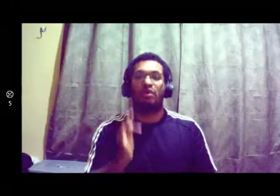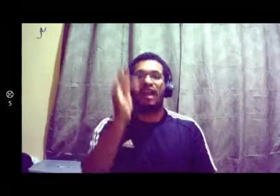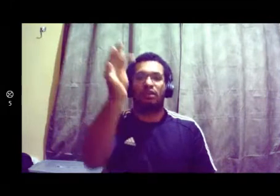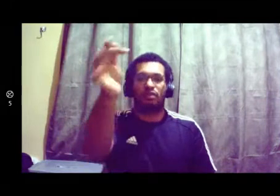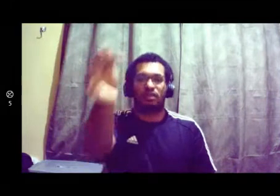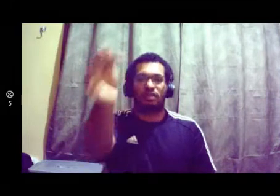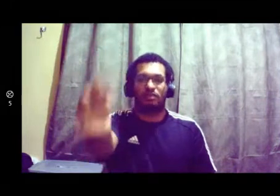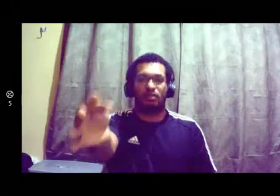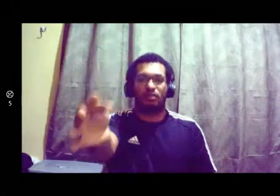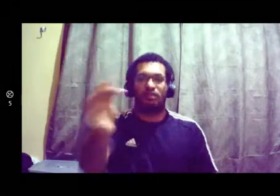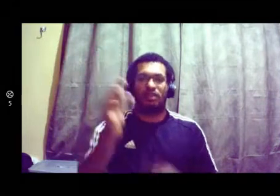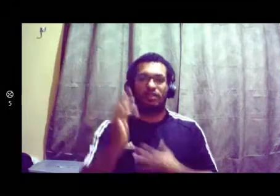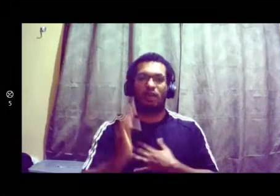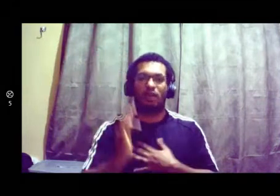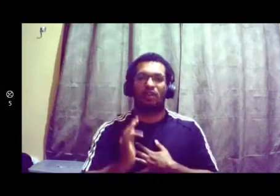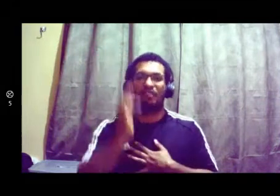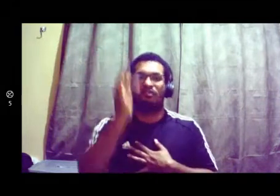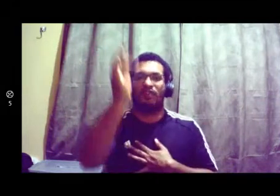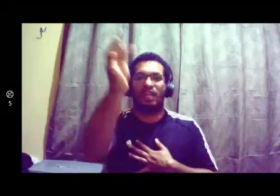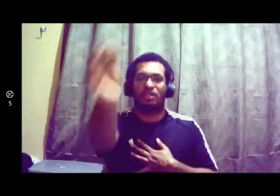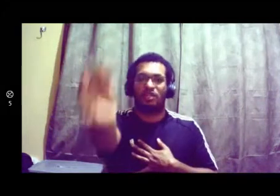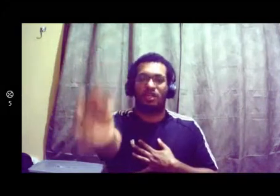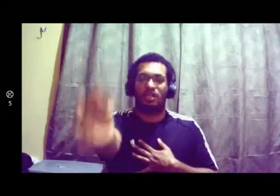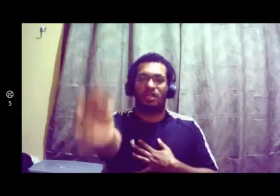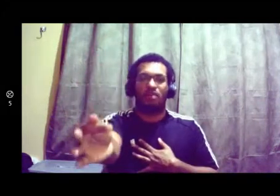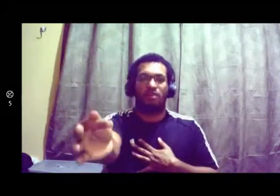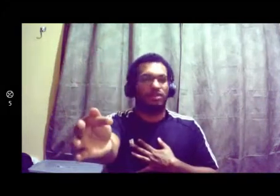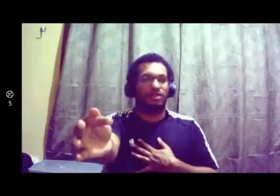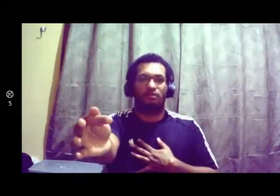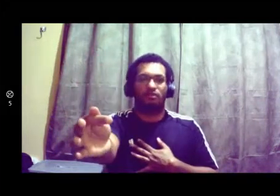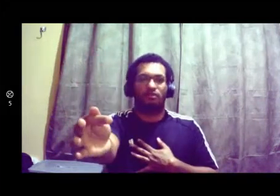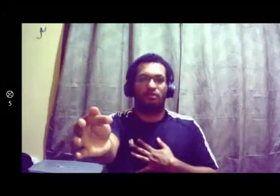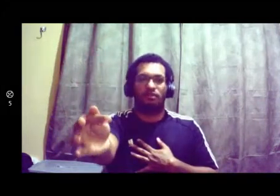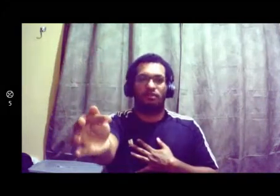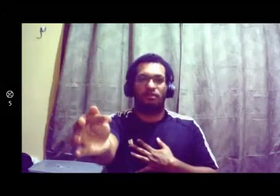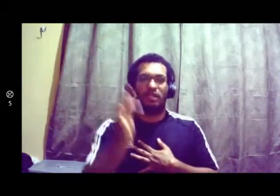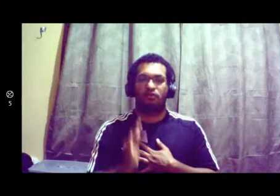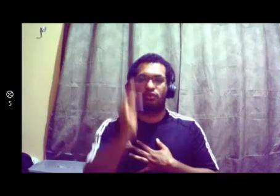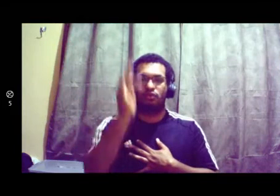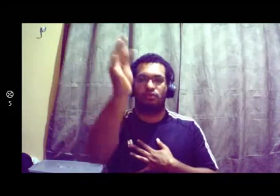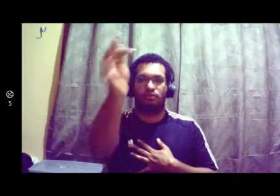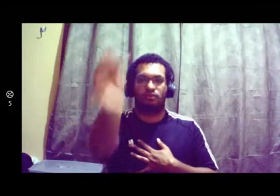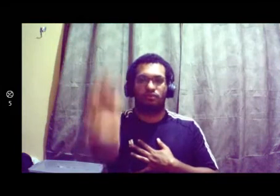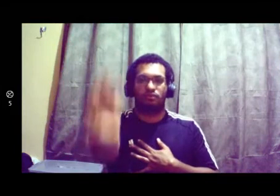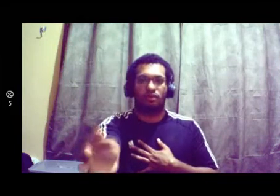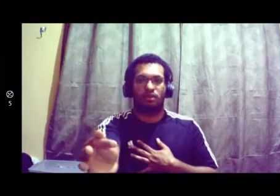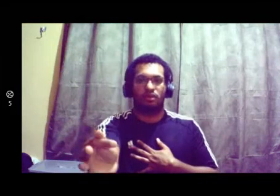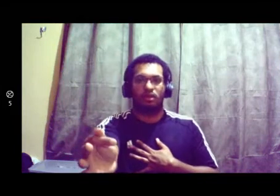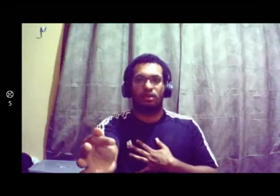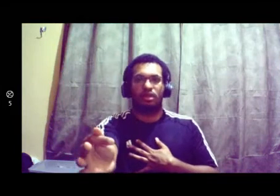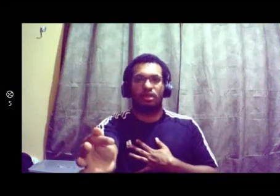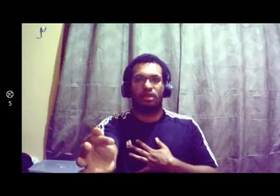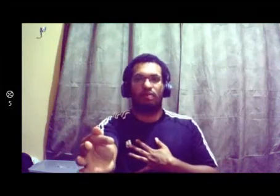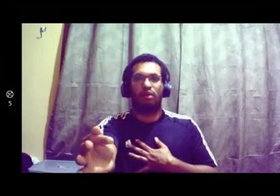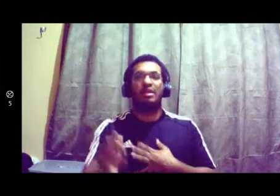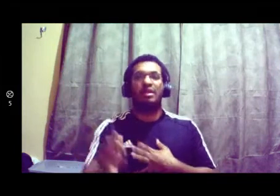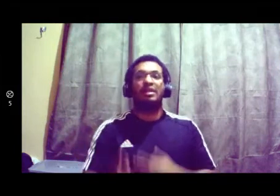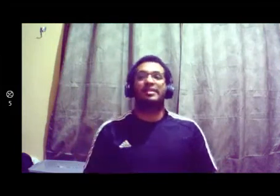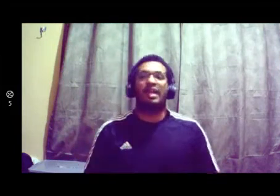algo que vai acontecer. Por isso que você está colocando à frente. Que você não viveu ainda. Futuro. Tá